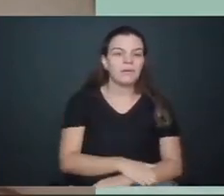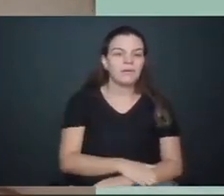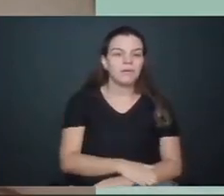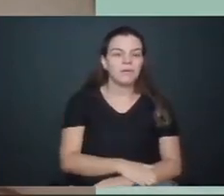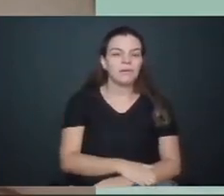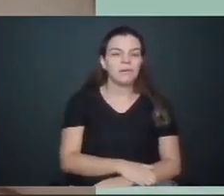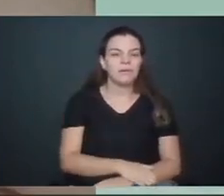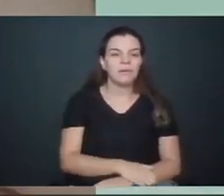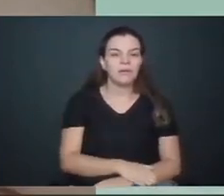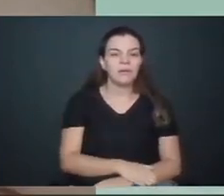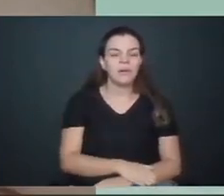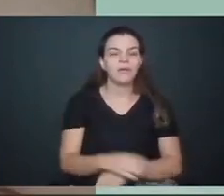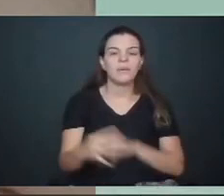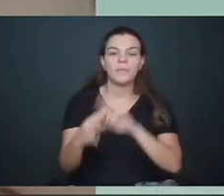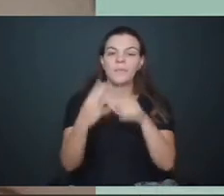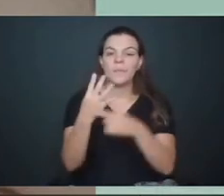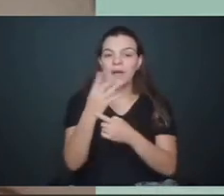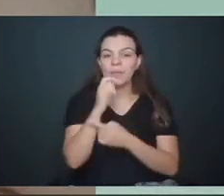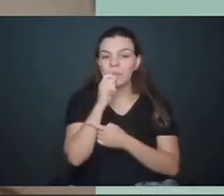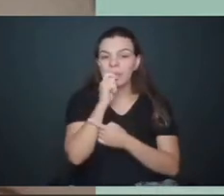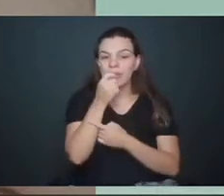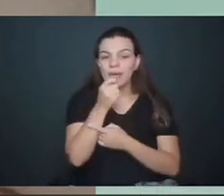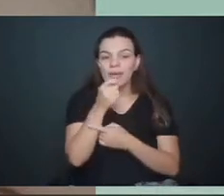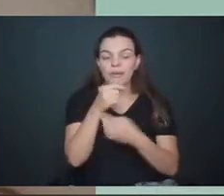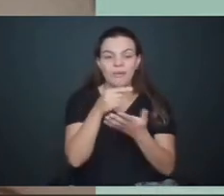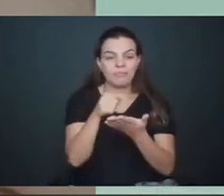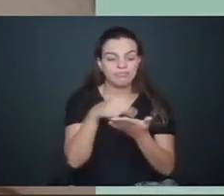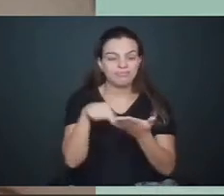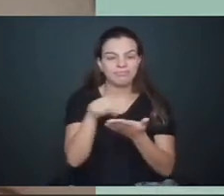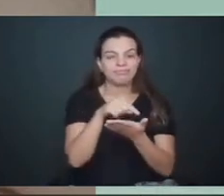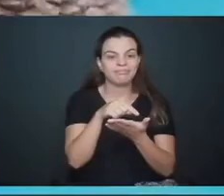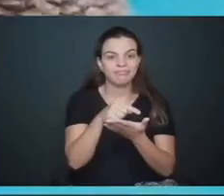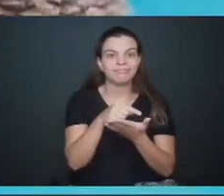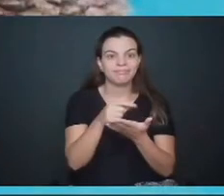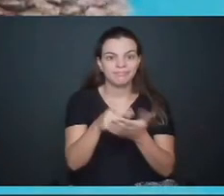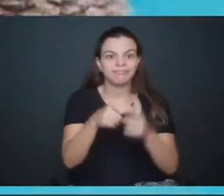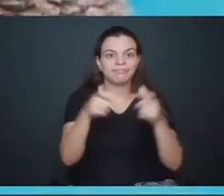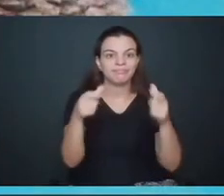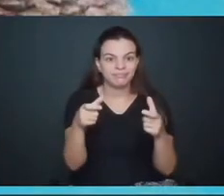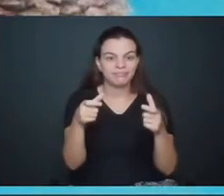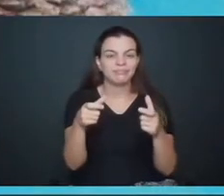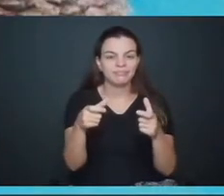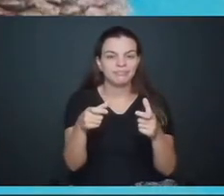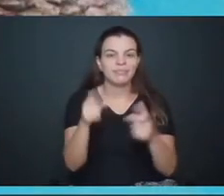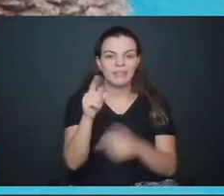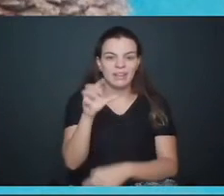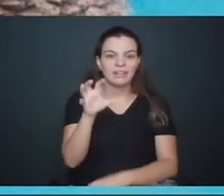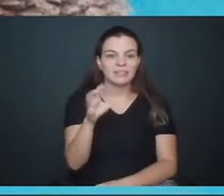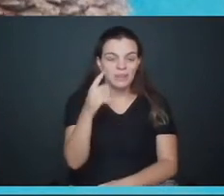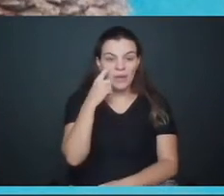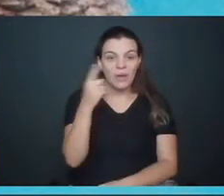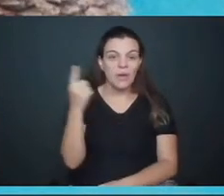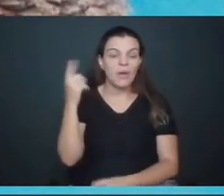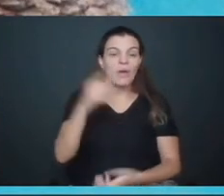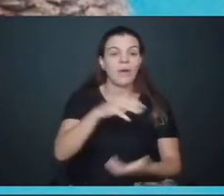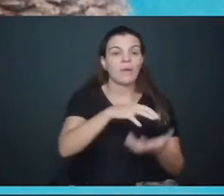de 4 pinhões não cabe. Então, é isso aí que nós temos hoje para oferecer ao produtor. Olha uma pinha comum,